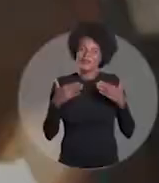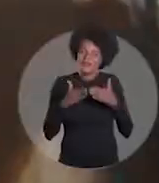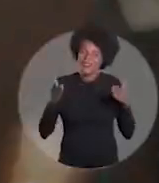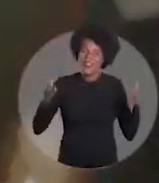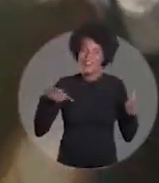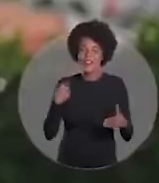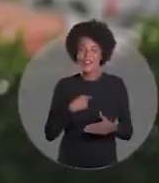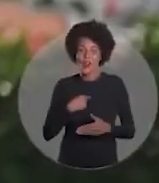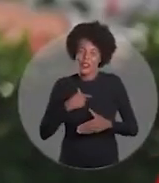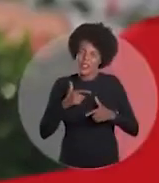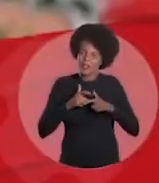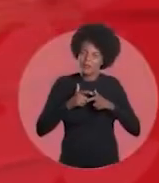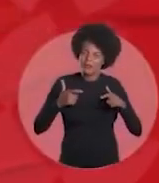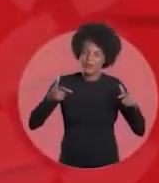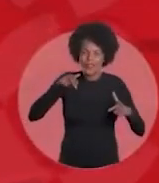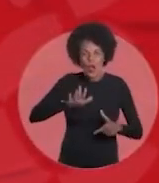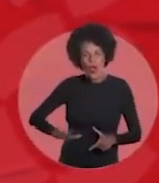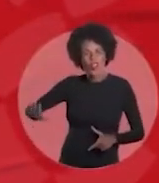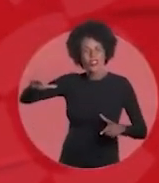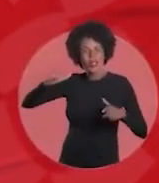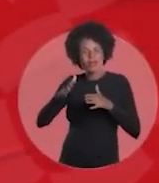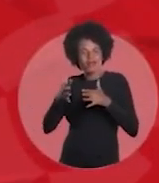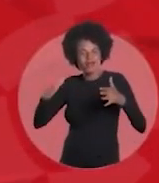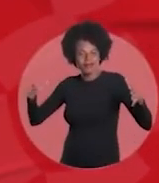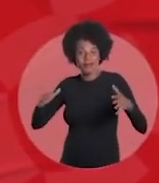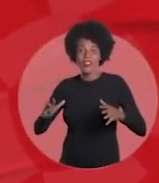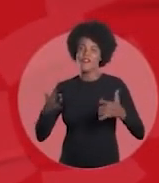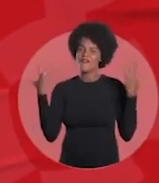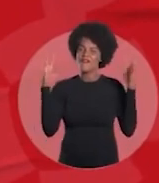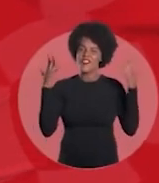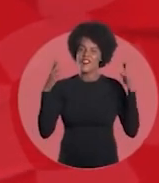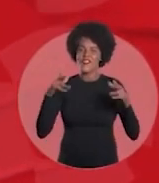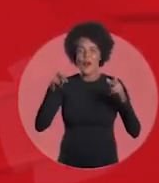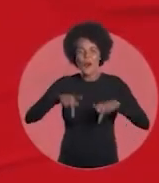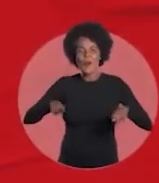da nossa grandeza. Viva o povo